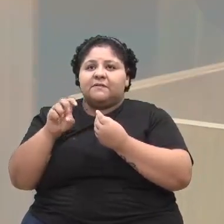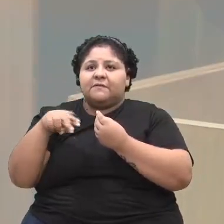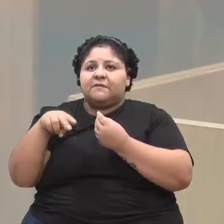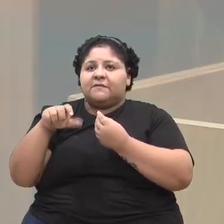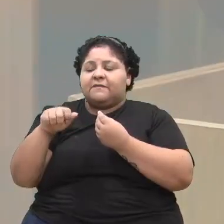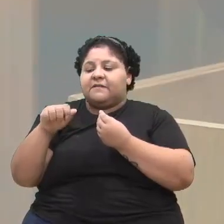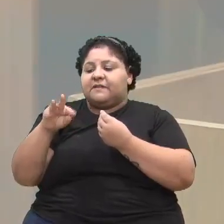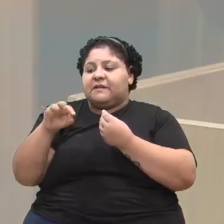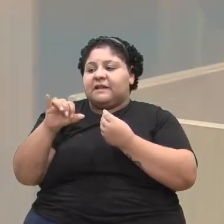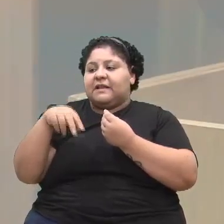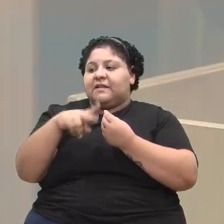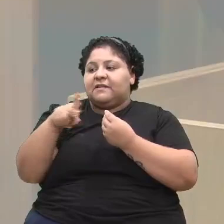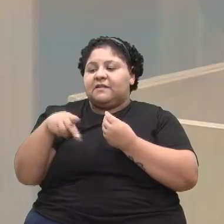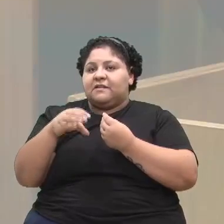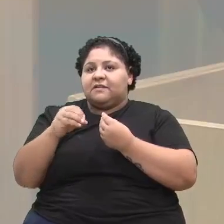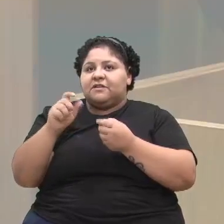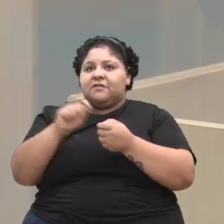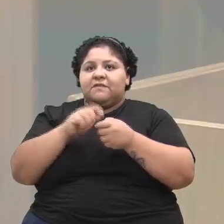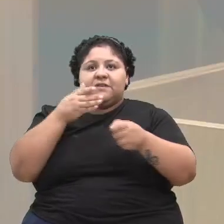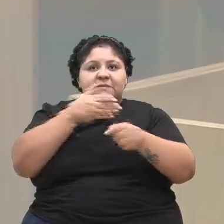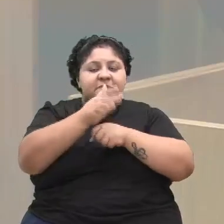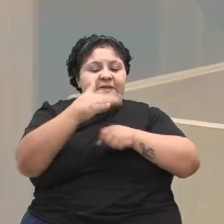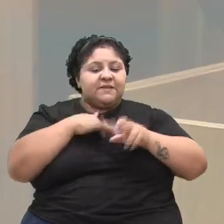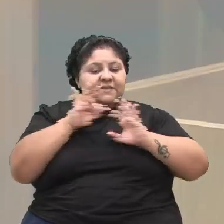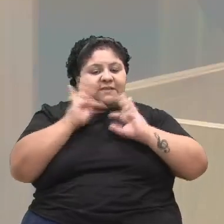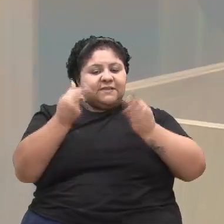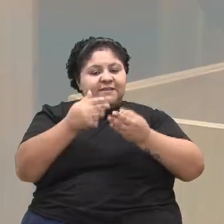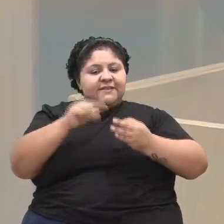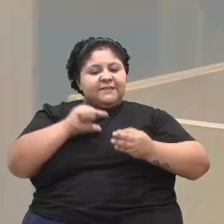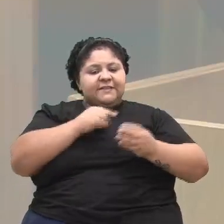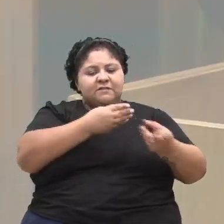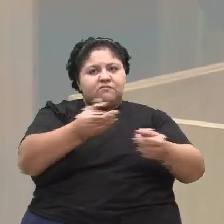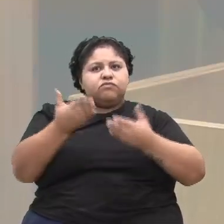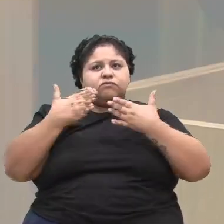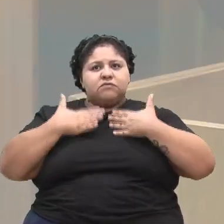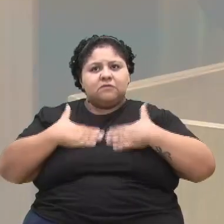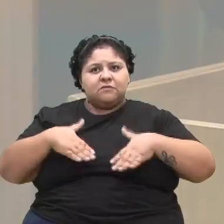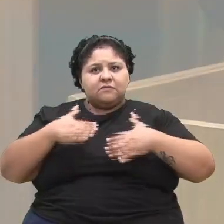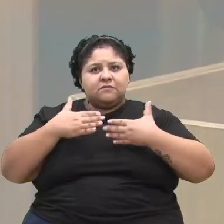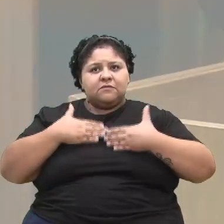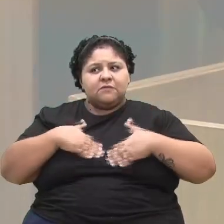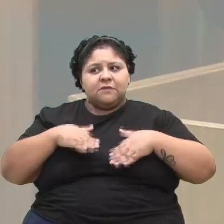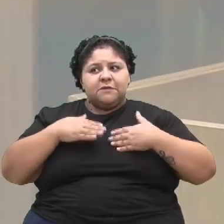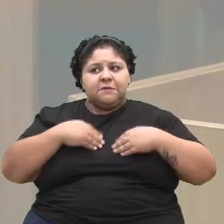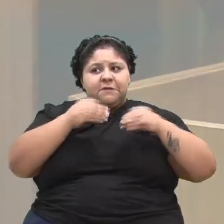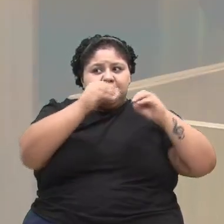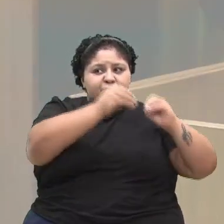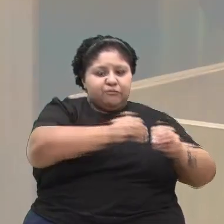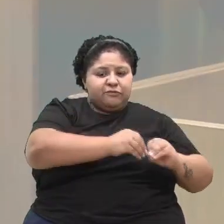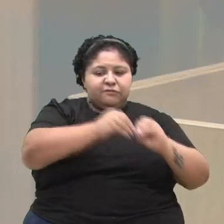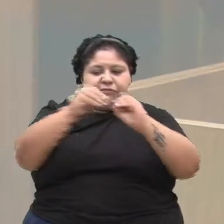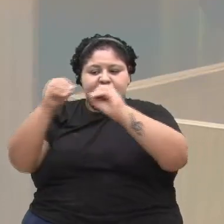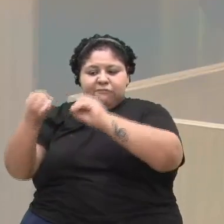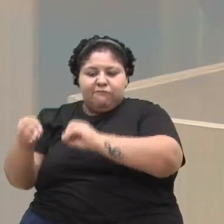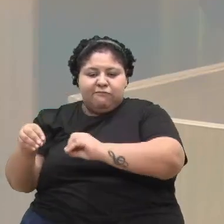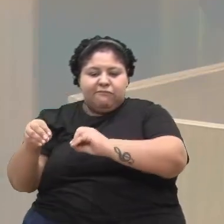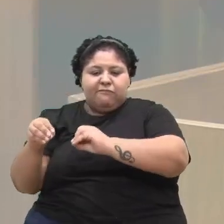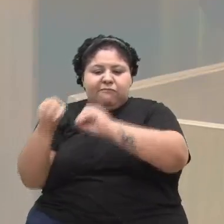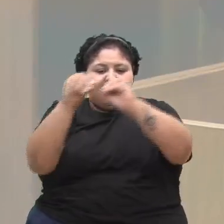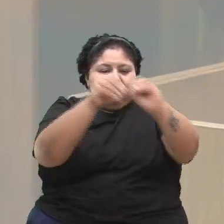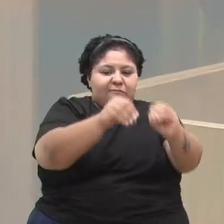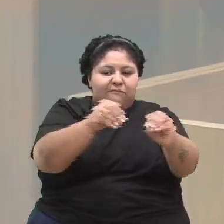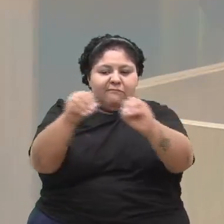faz parte da minha família, porque ele teve muita paciência em me levar em todos os lugares. Todo mundo sabe que eu